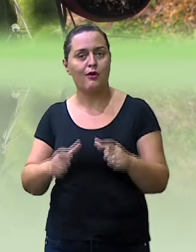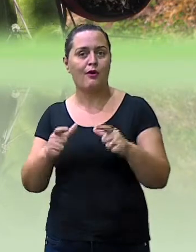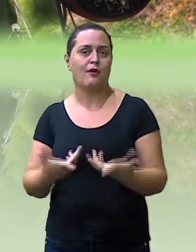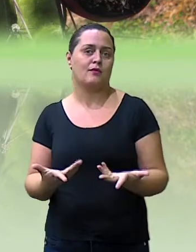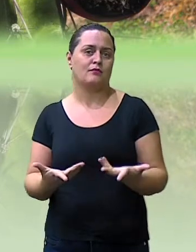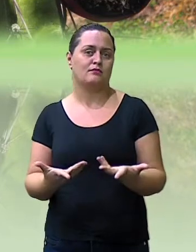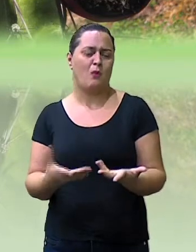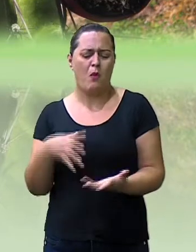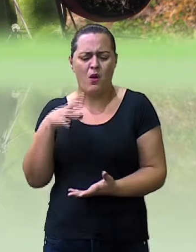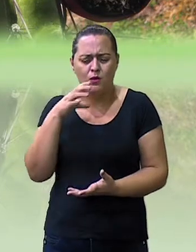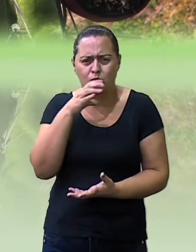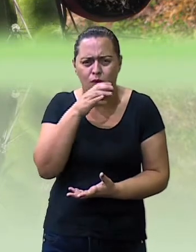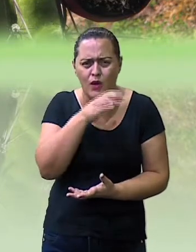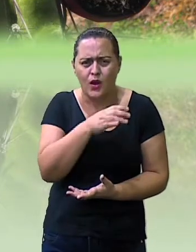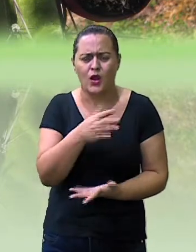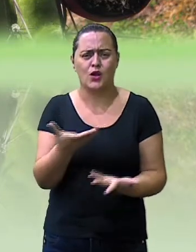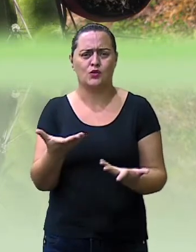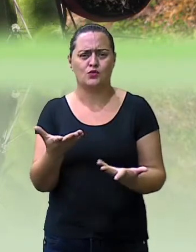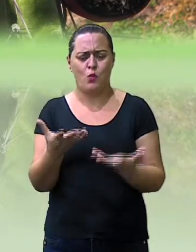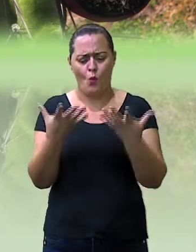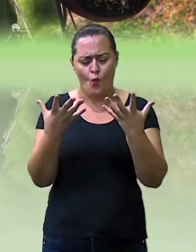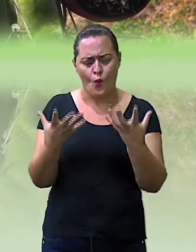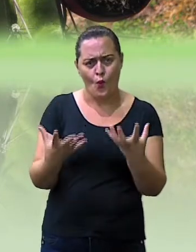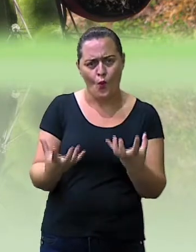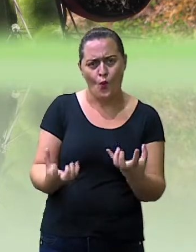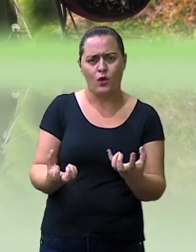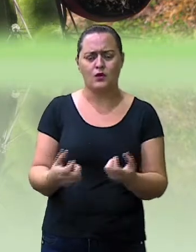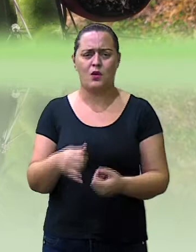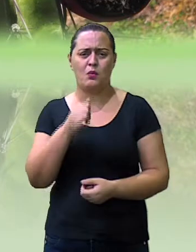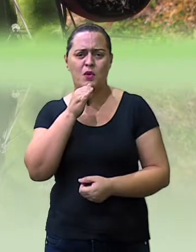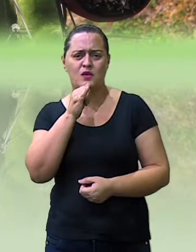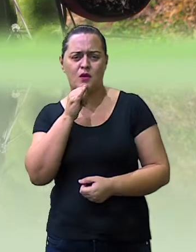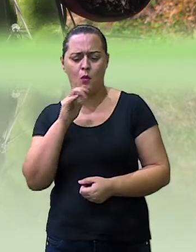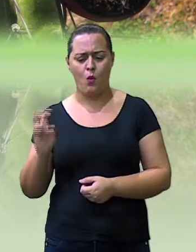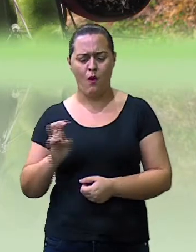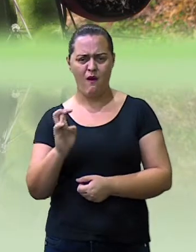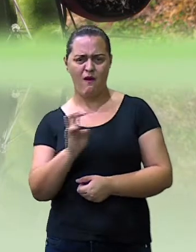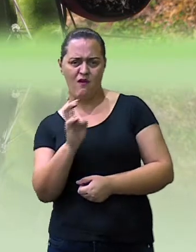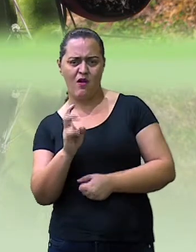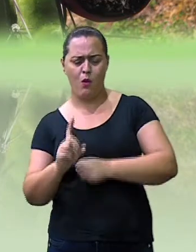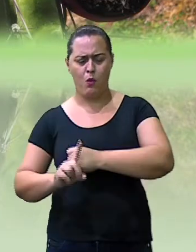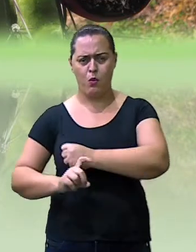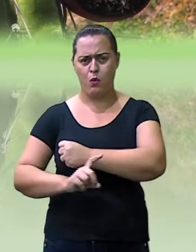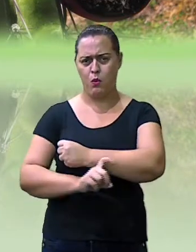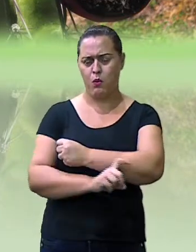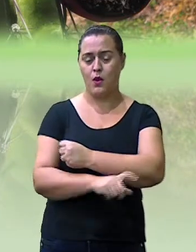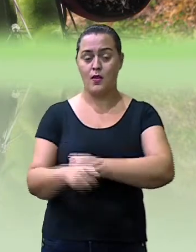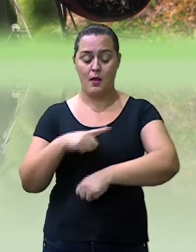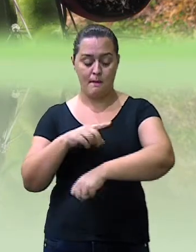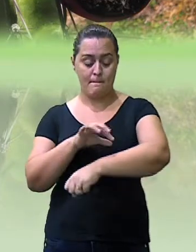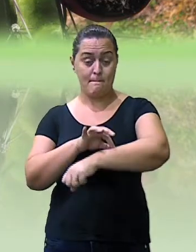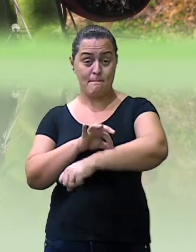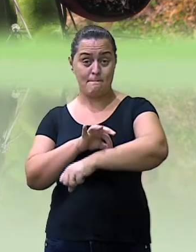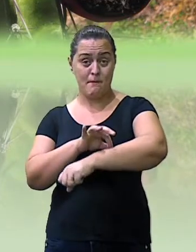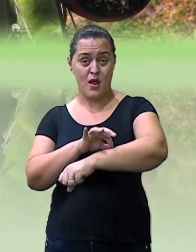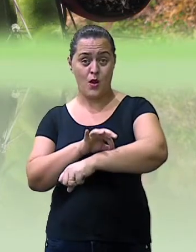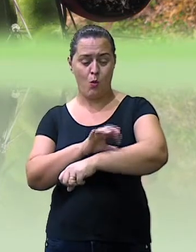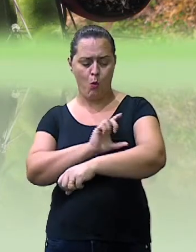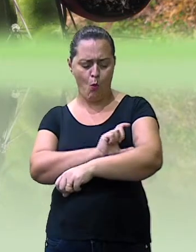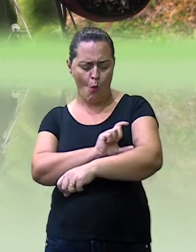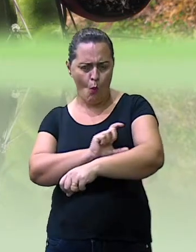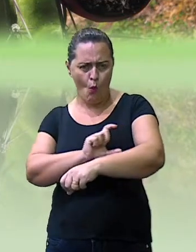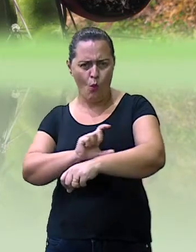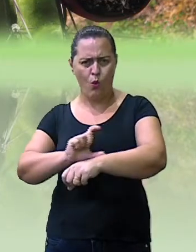seco. Alguns, como cascavéis e lagartos, têm pele grossa e impermeável,